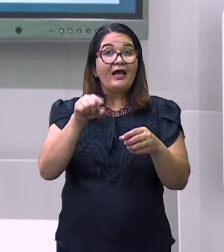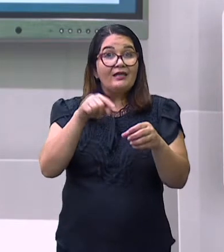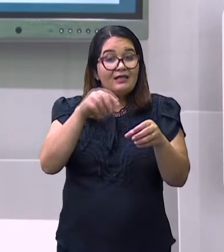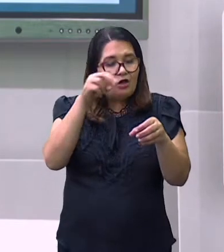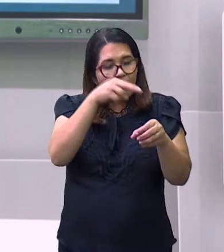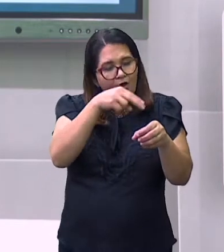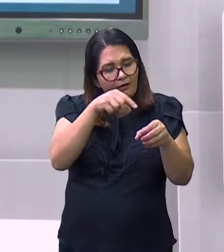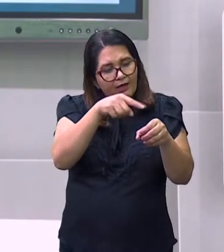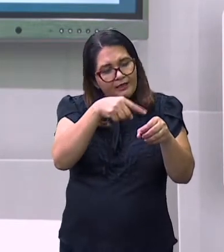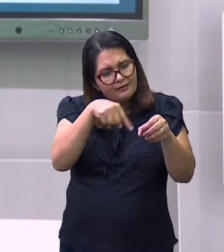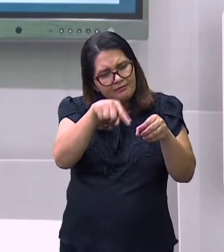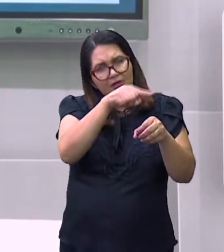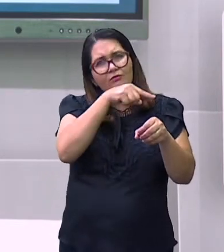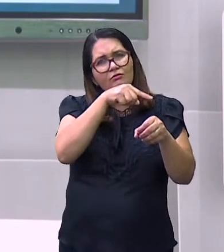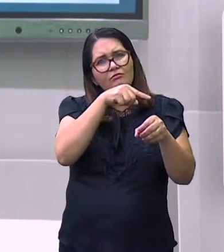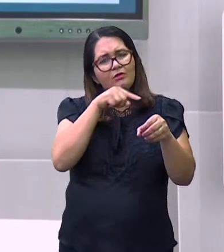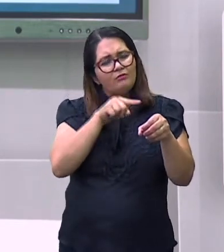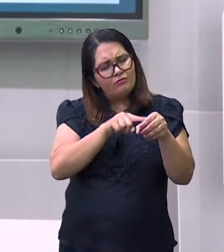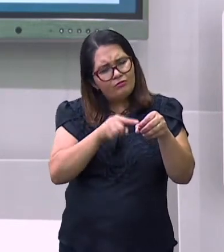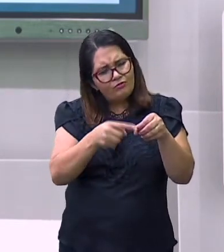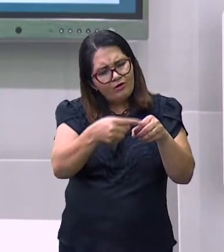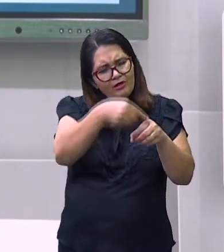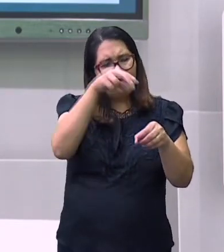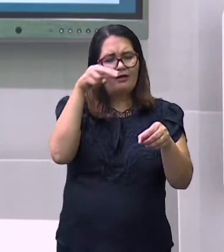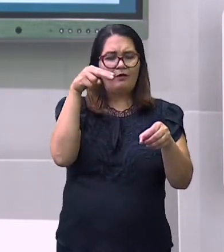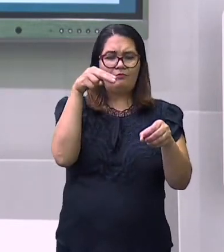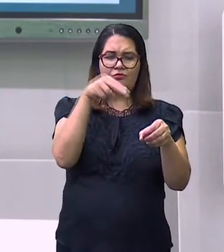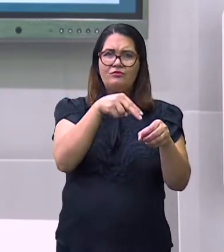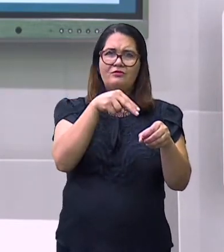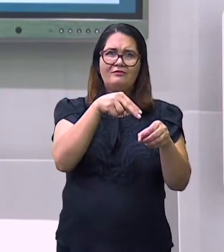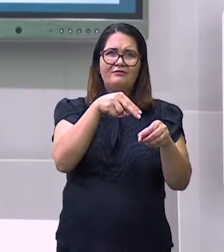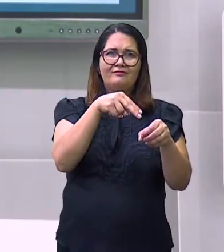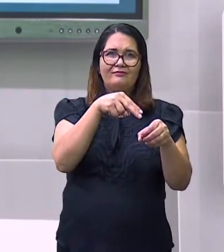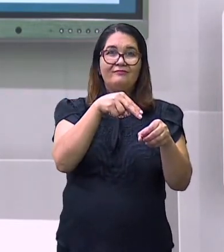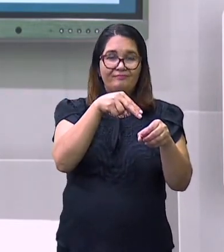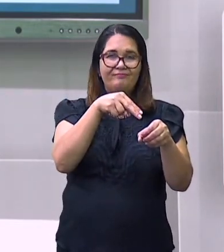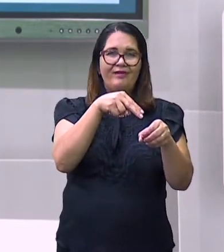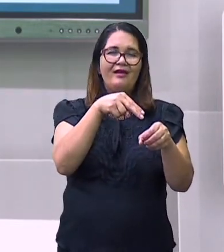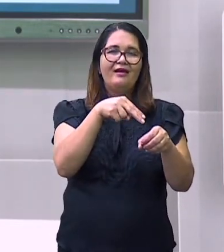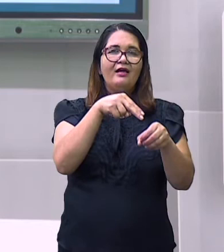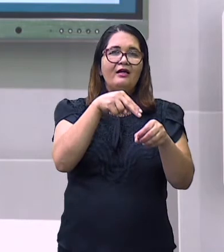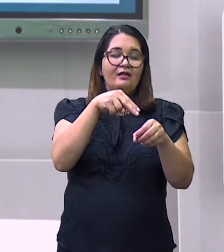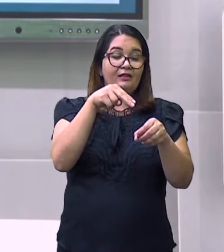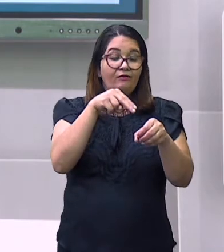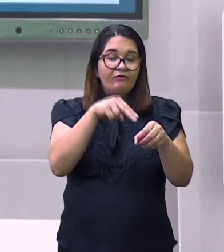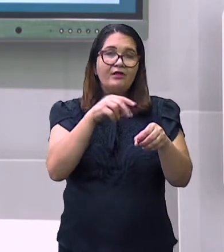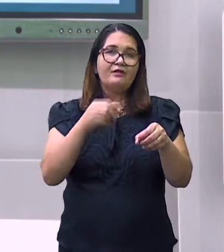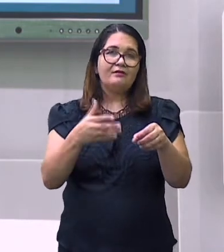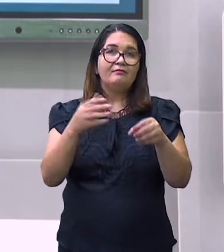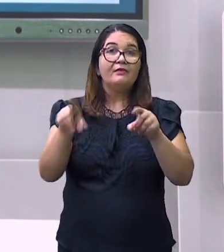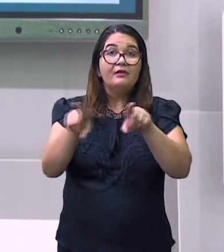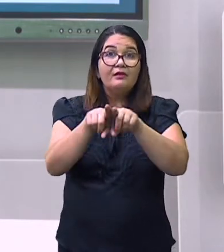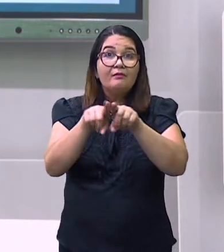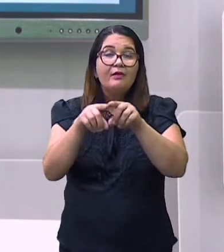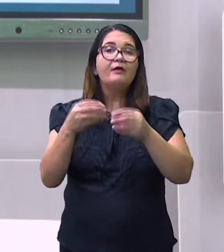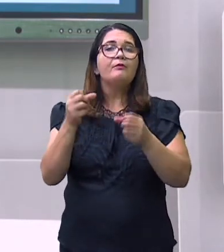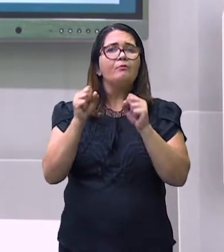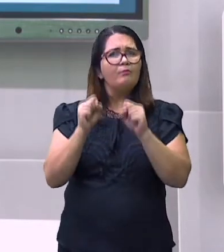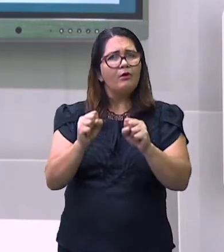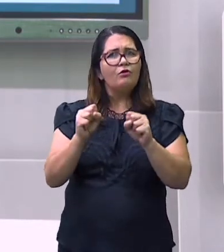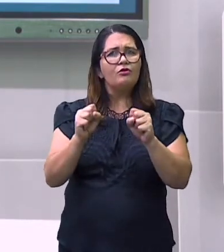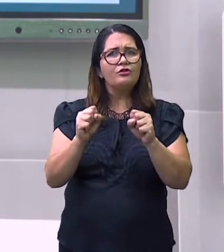mais arredondada, que fica no centro da célula, aonde vai estar armazenado o